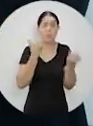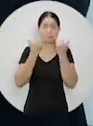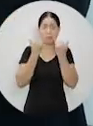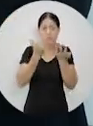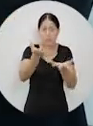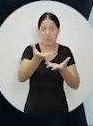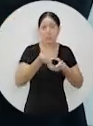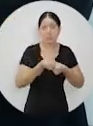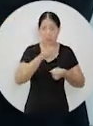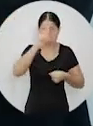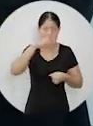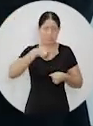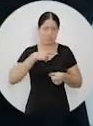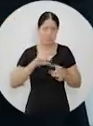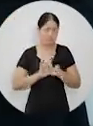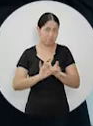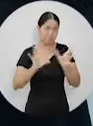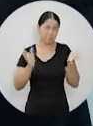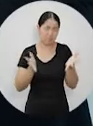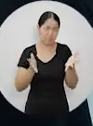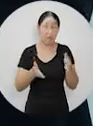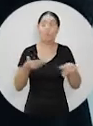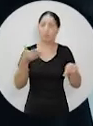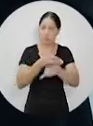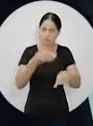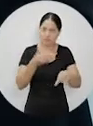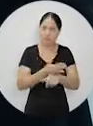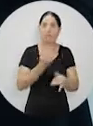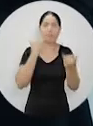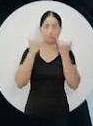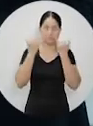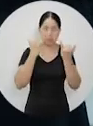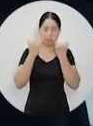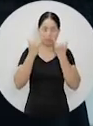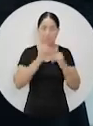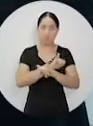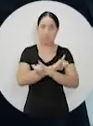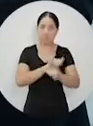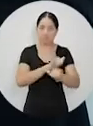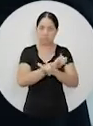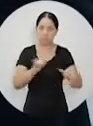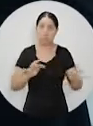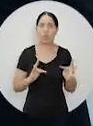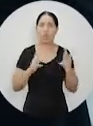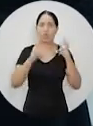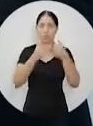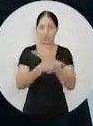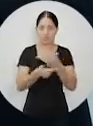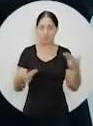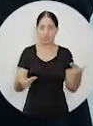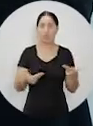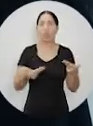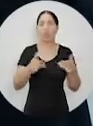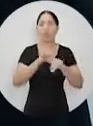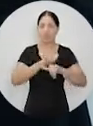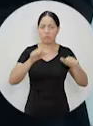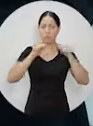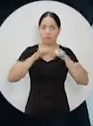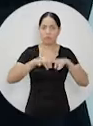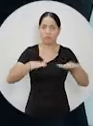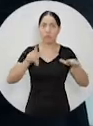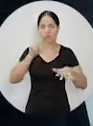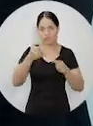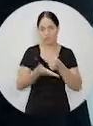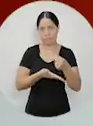essa informação, aí é uma outra questão, mas o acesso a essa informação, a publicidade dos atos, a publicidade das